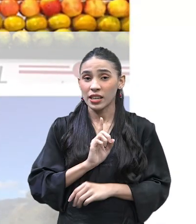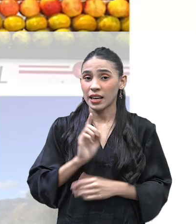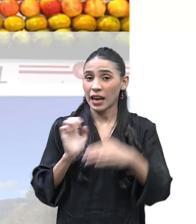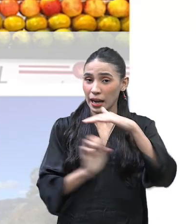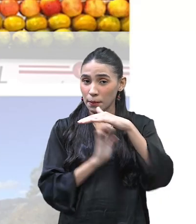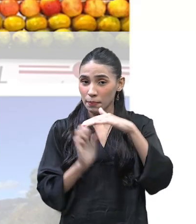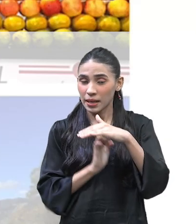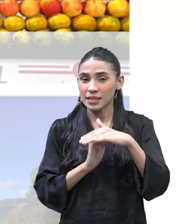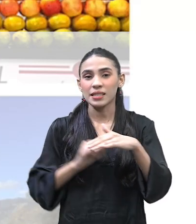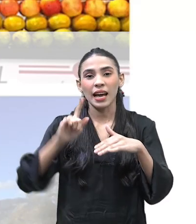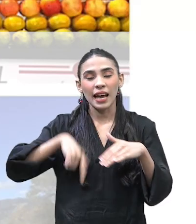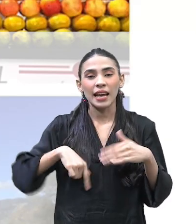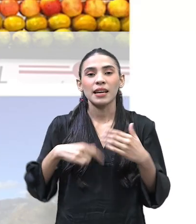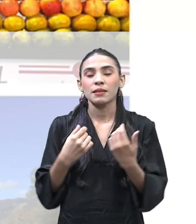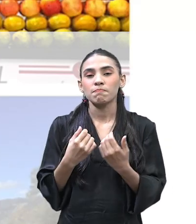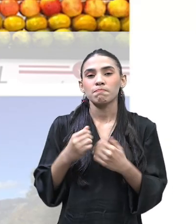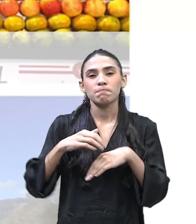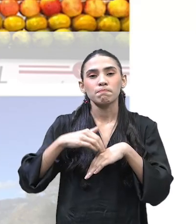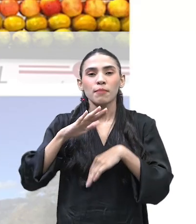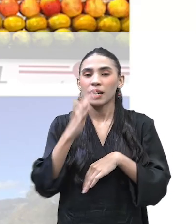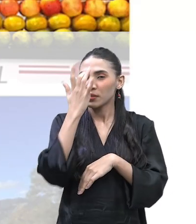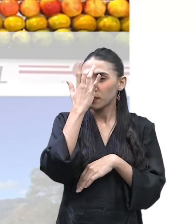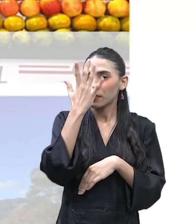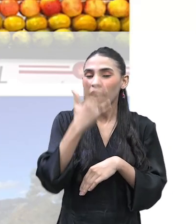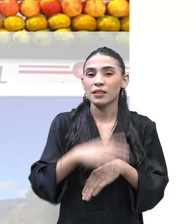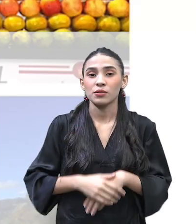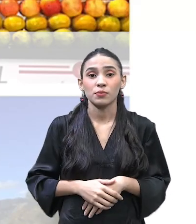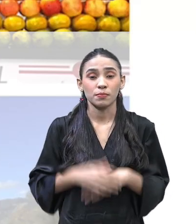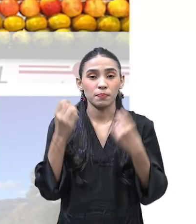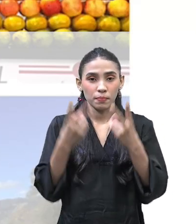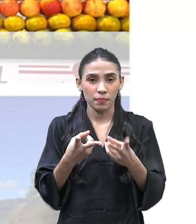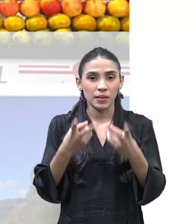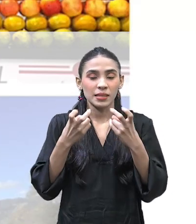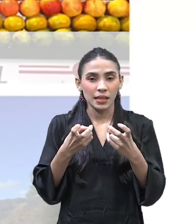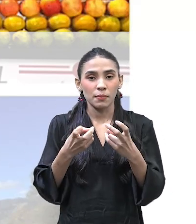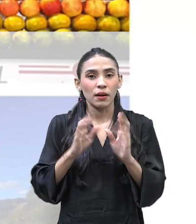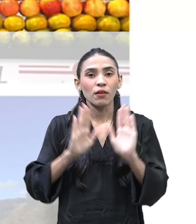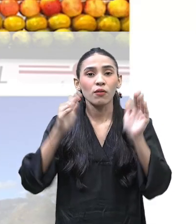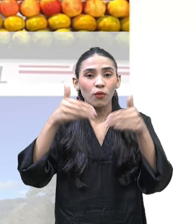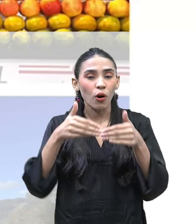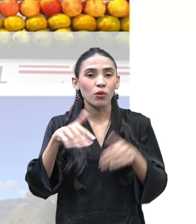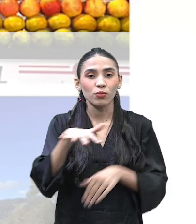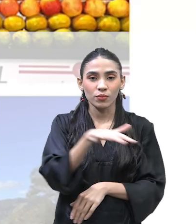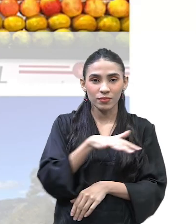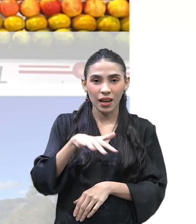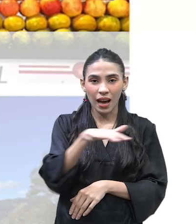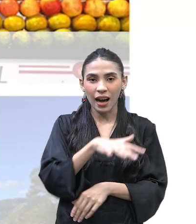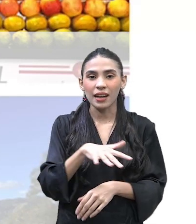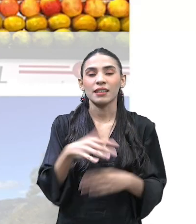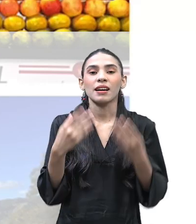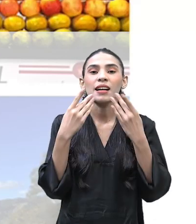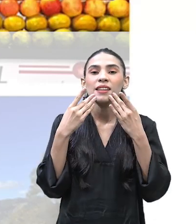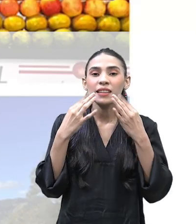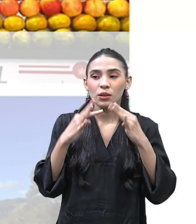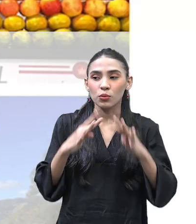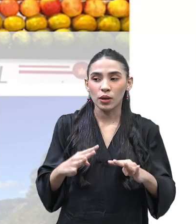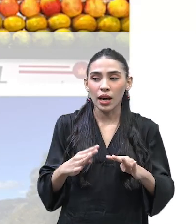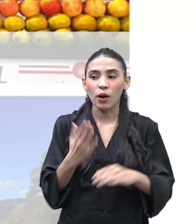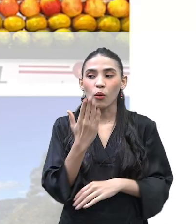natural possível. Então vejam que aqui ele está focando bastante na questão do ambiente, né? Natural possível,